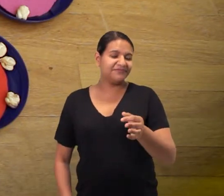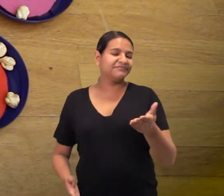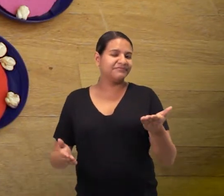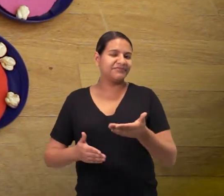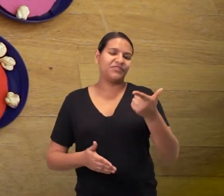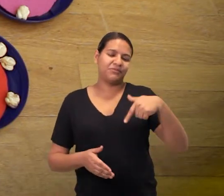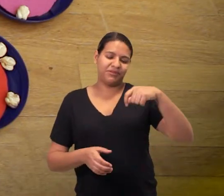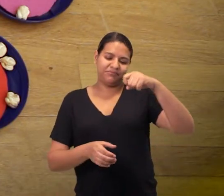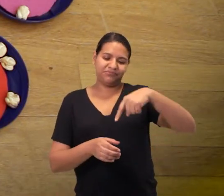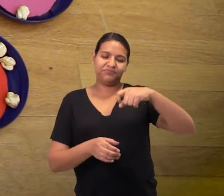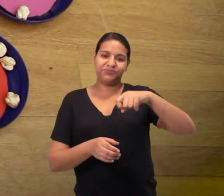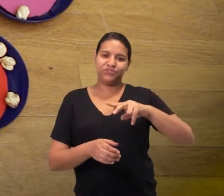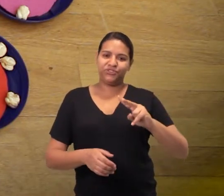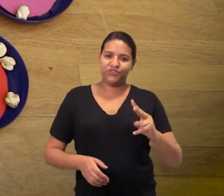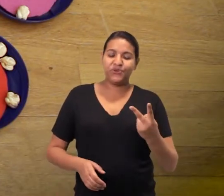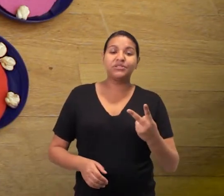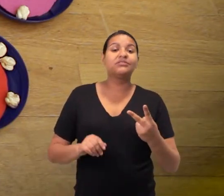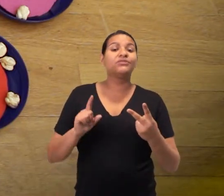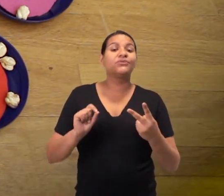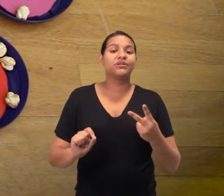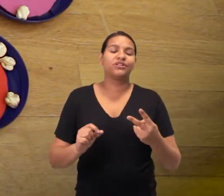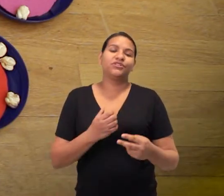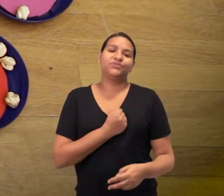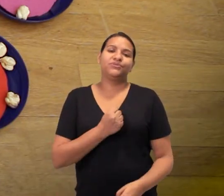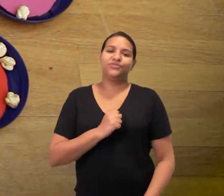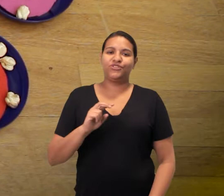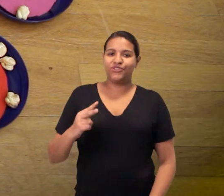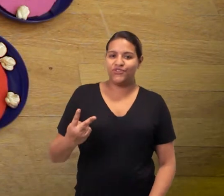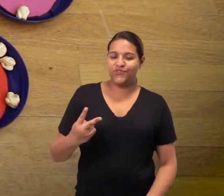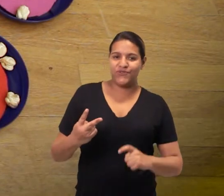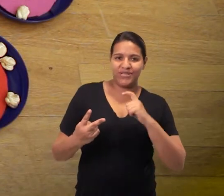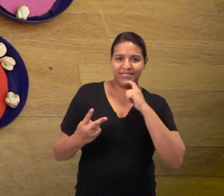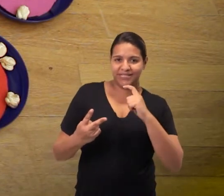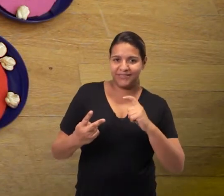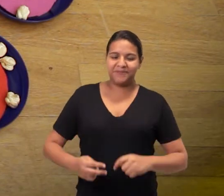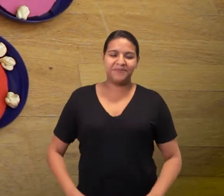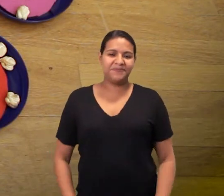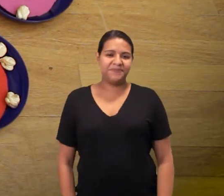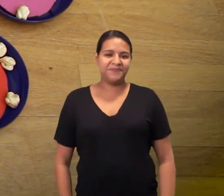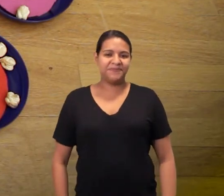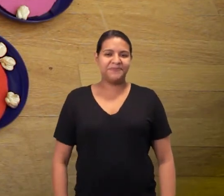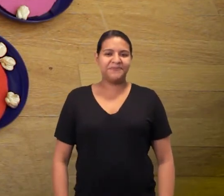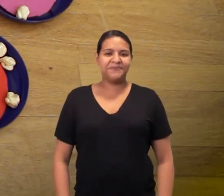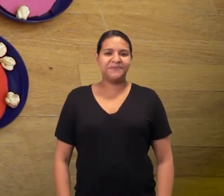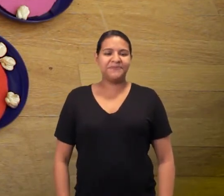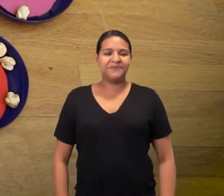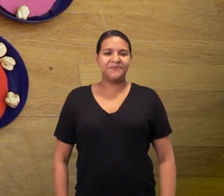Isso! Mais 2 grãos na tampinha de número 2.